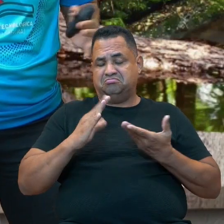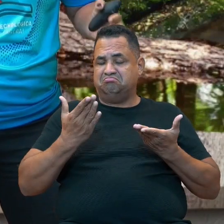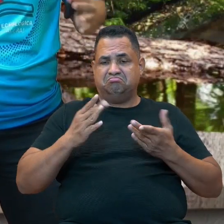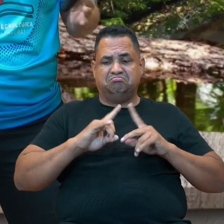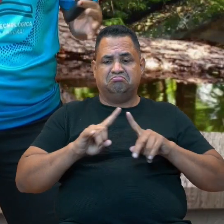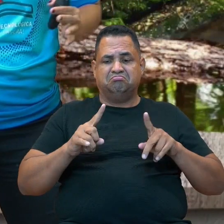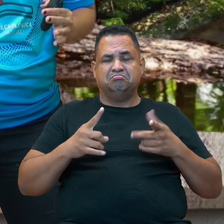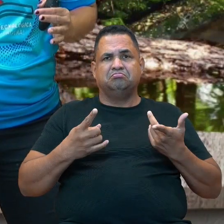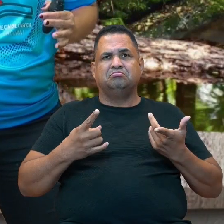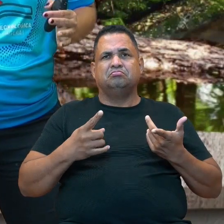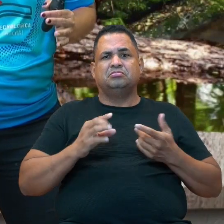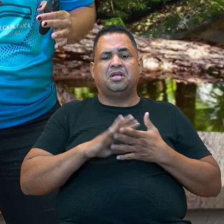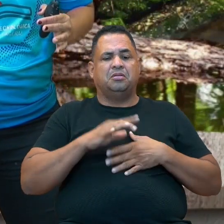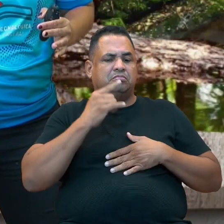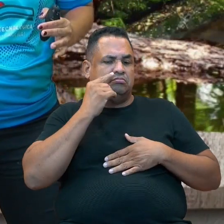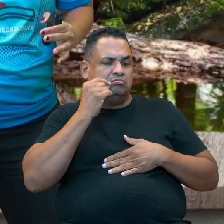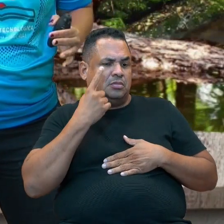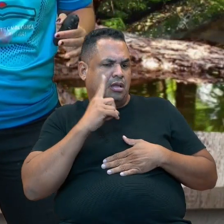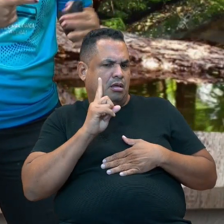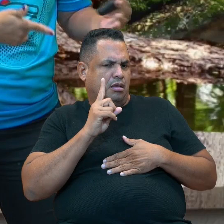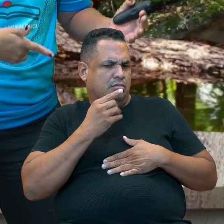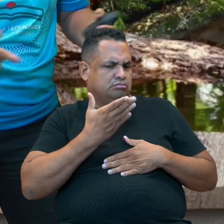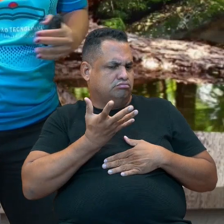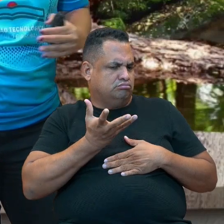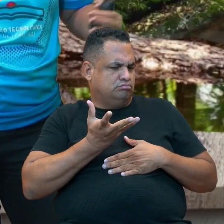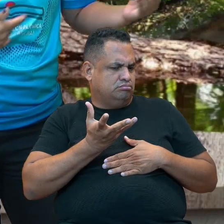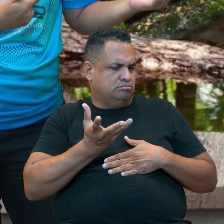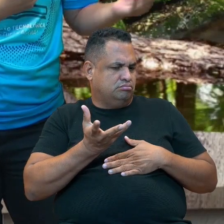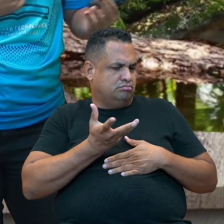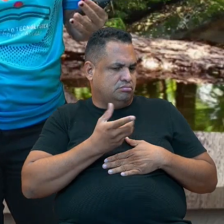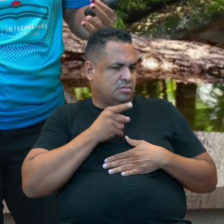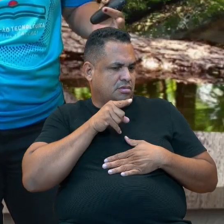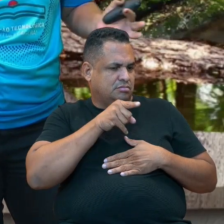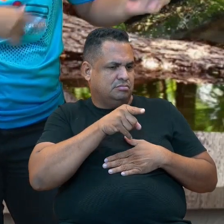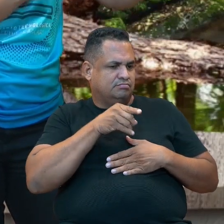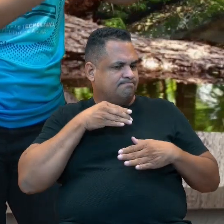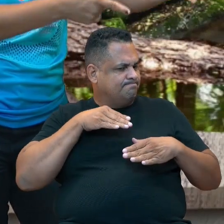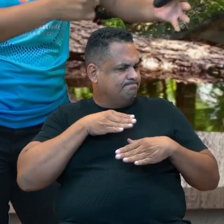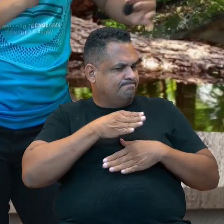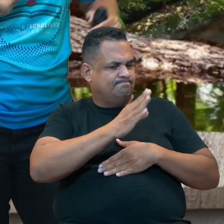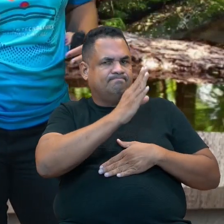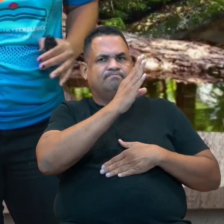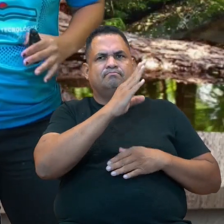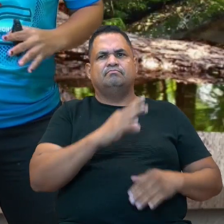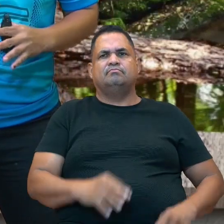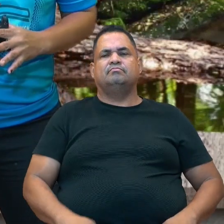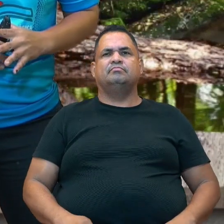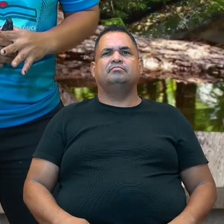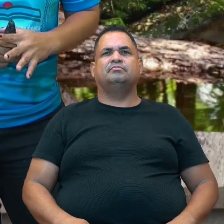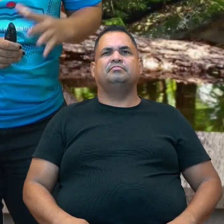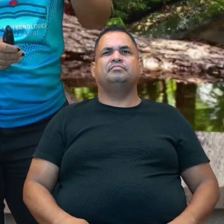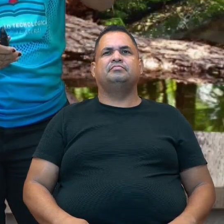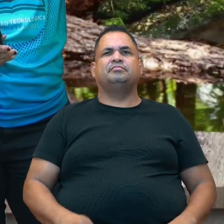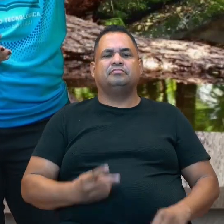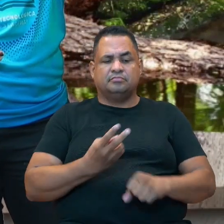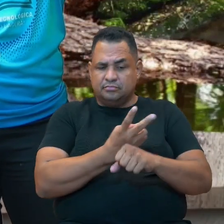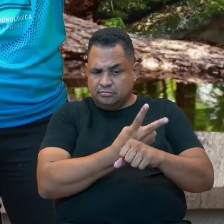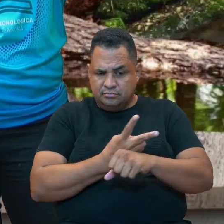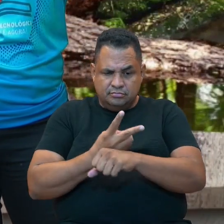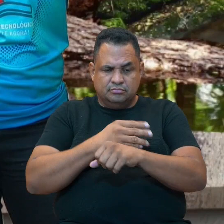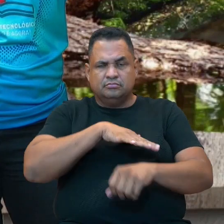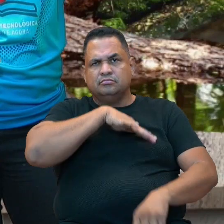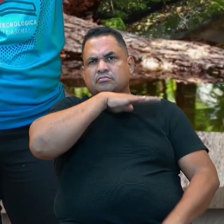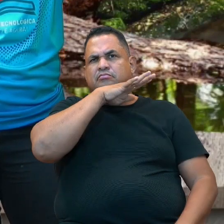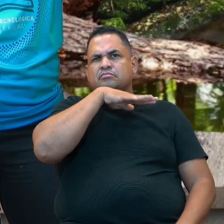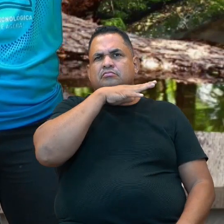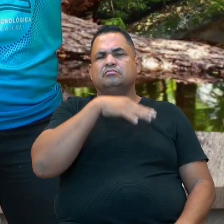do gato lá, né? Não, eu quero é você. Aí ele deixa o rabo lá e vai atrás do animal